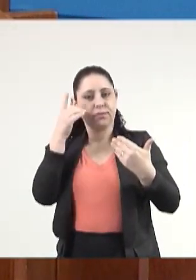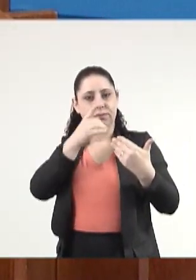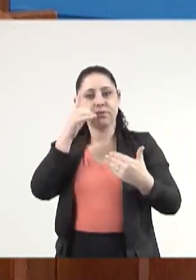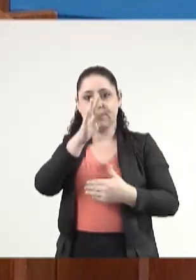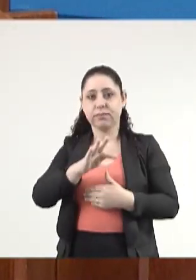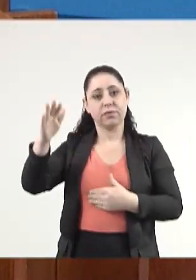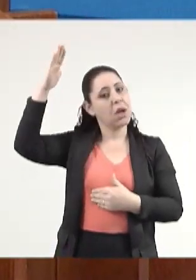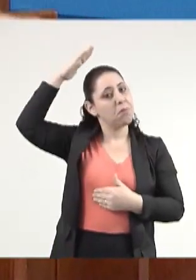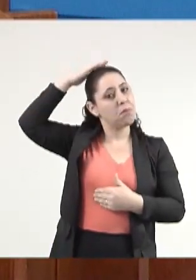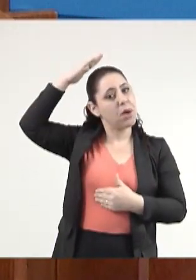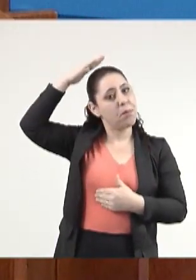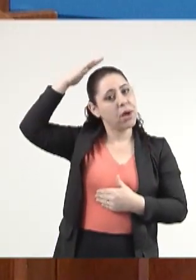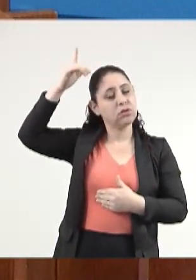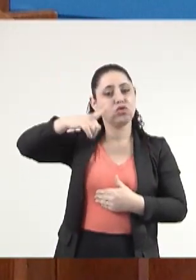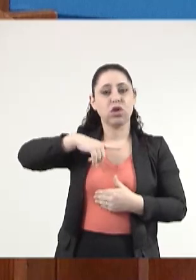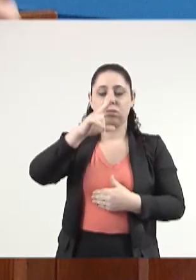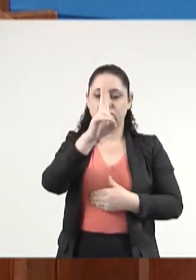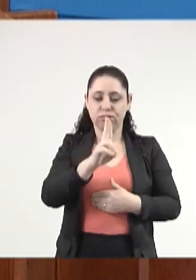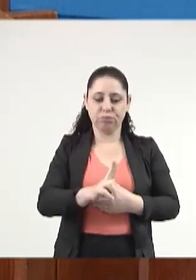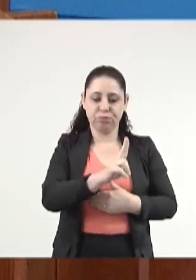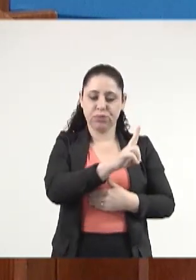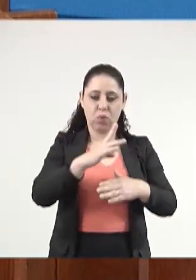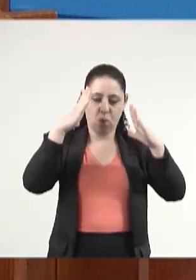Paraná, tinha um cardeal,